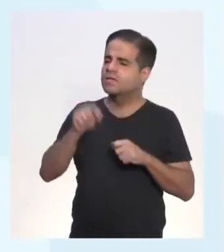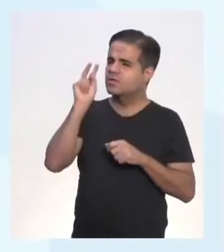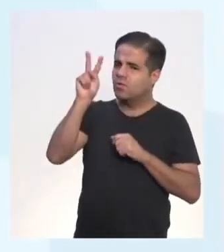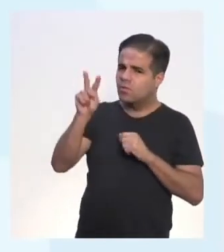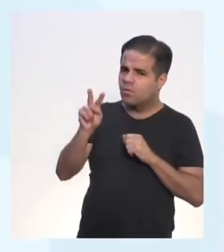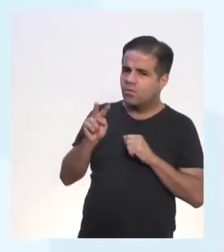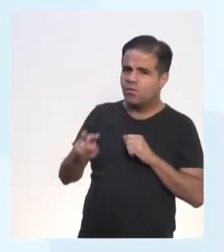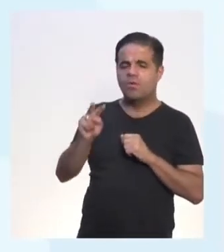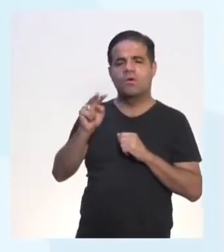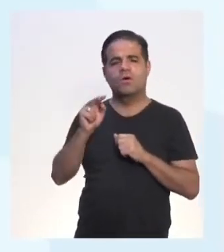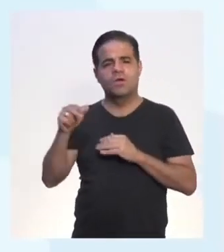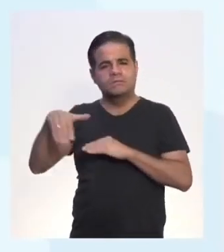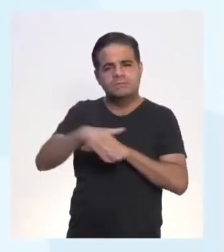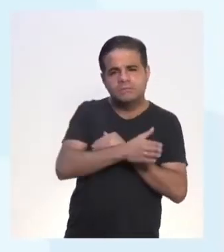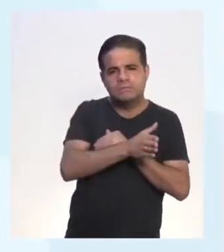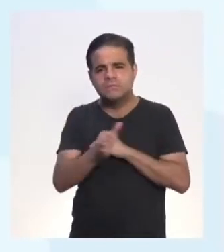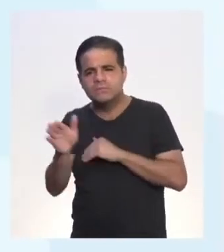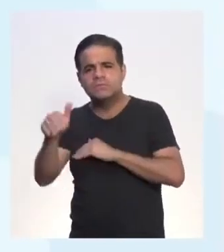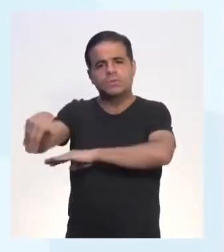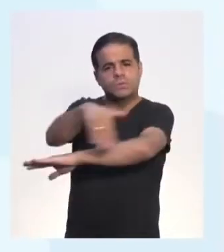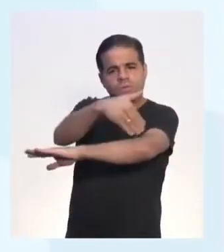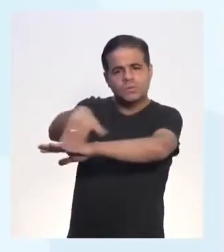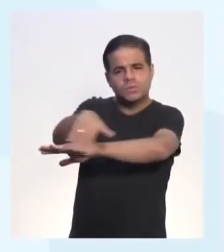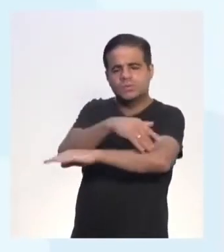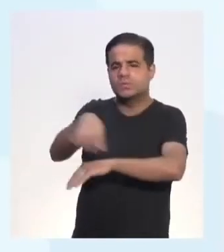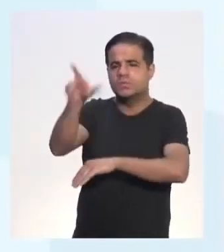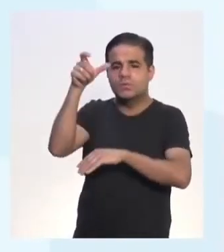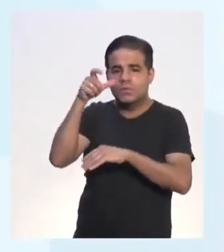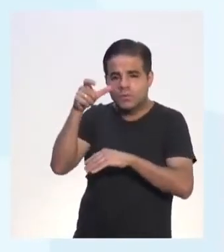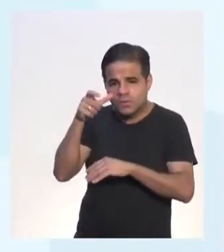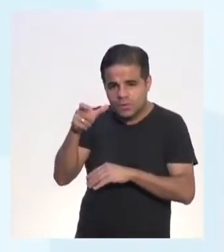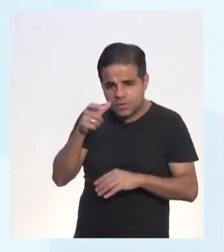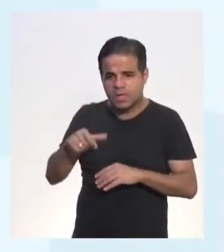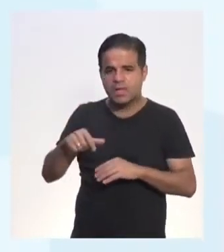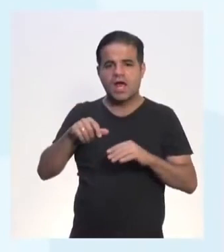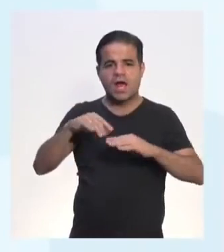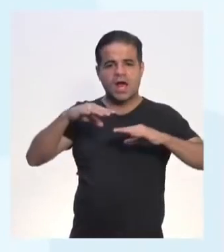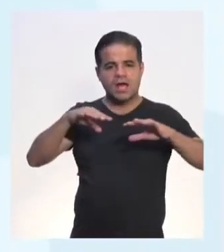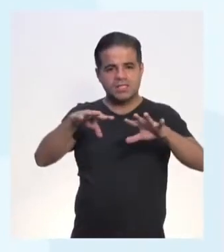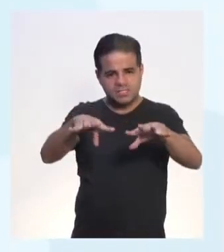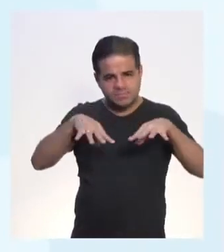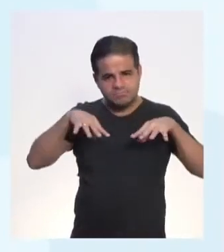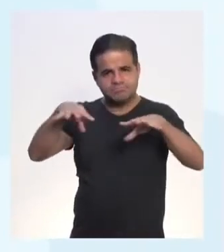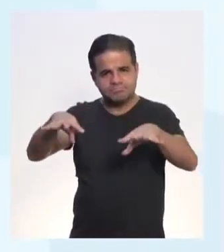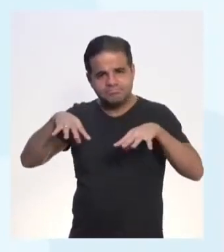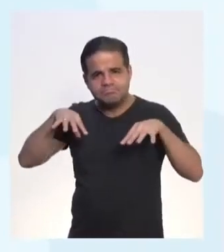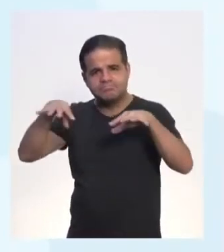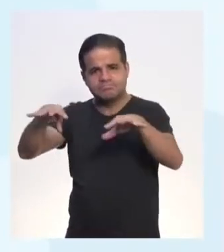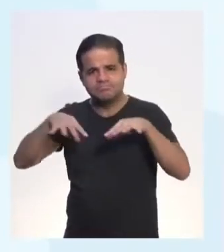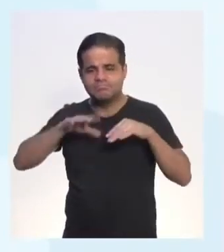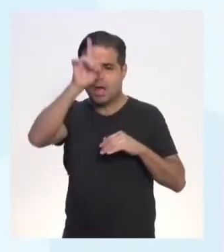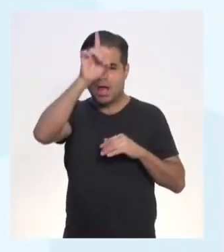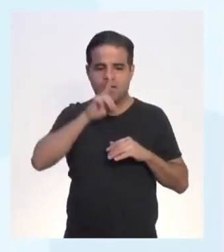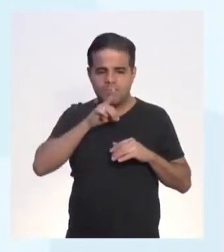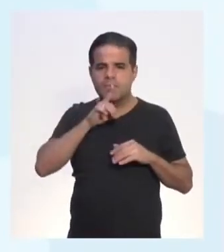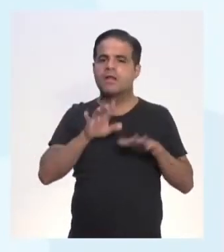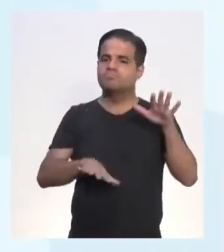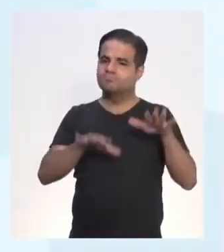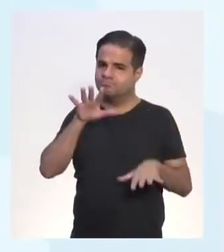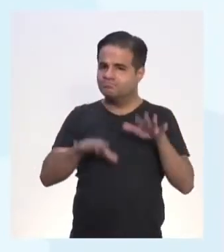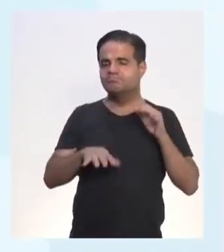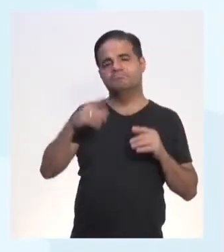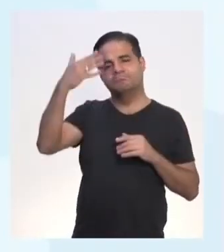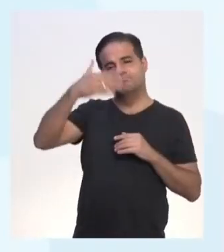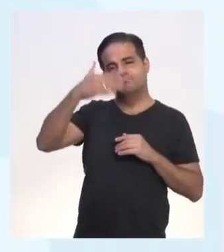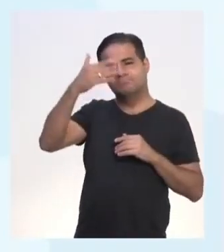aí as curvas, as ruas, e observo também as faixas de pedestre aí pintadas em amarelo. Provavelmente essa não é uma